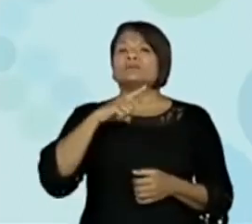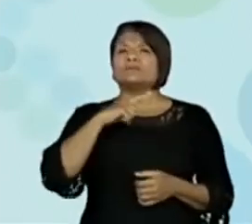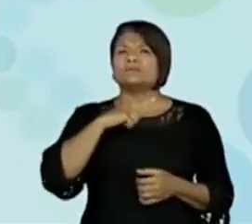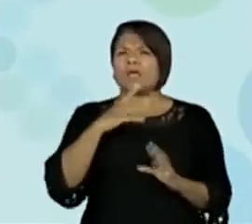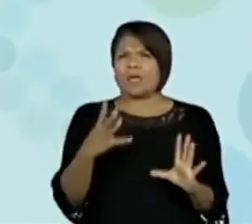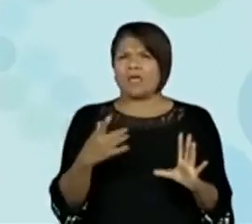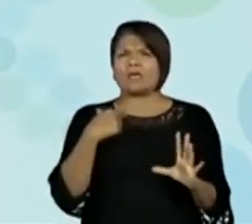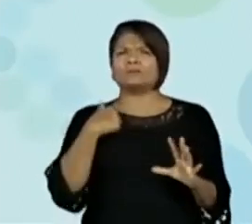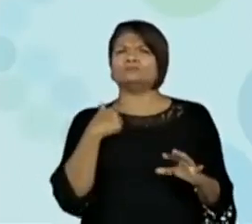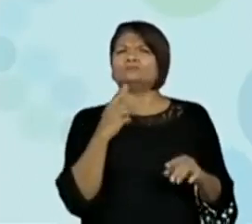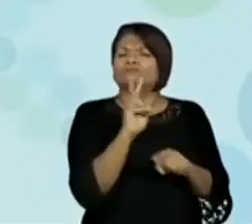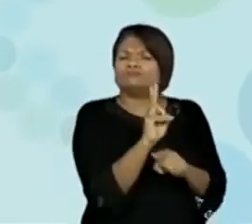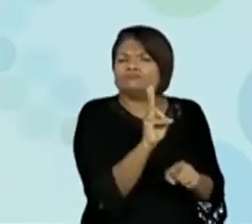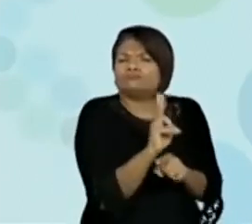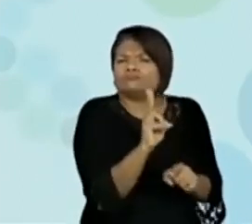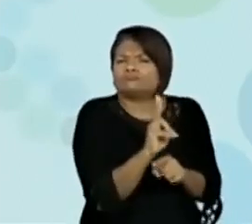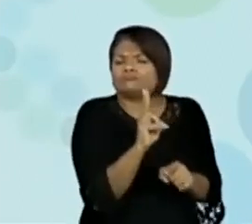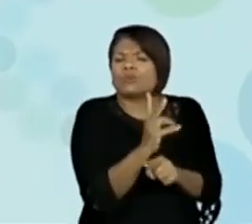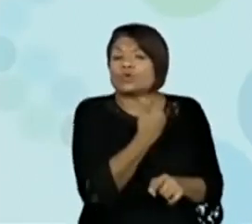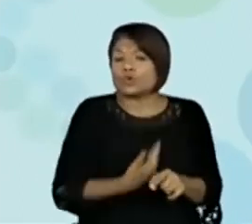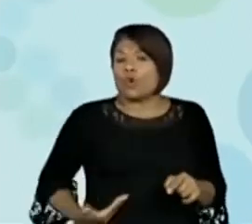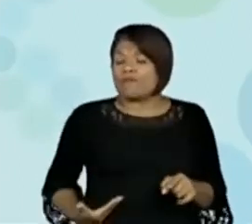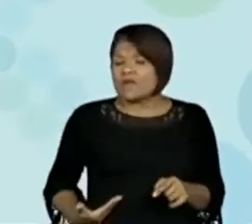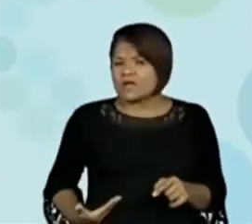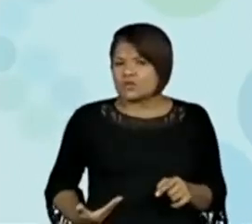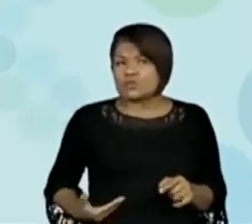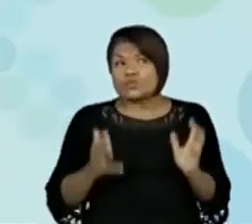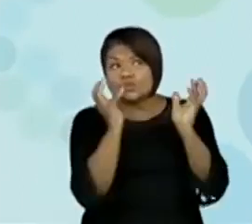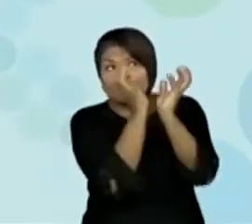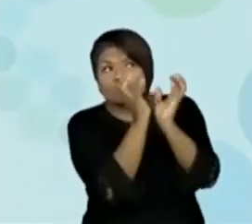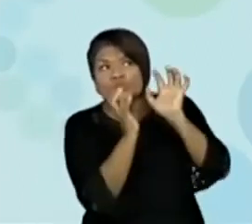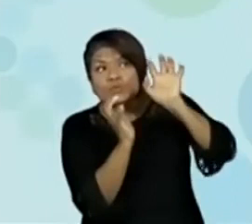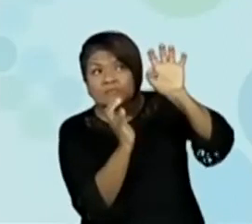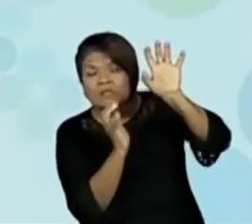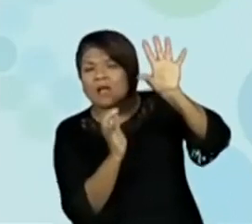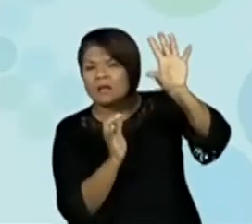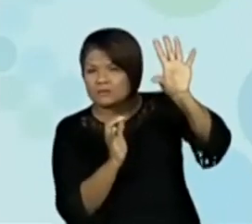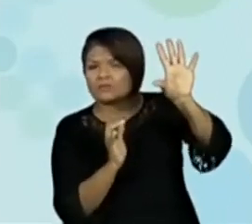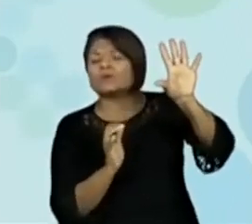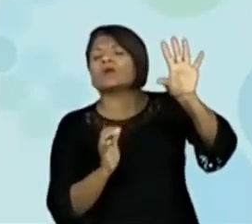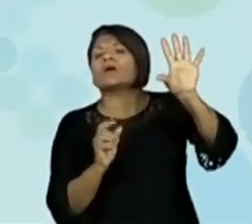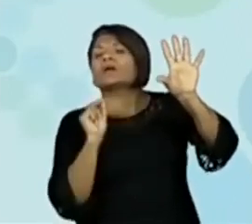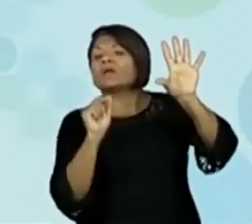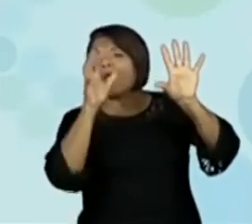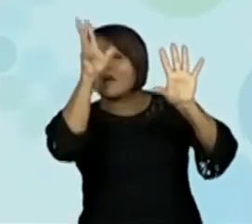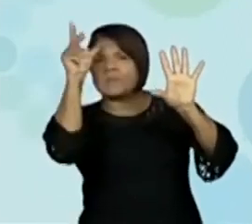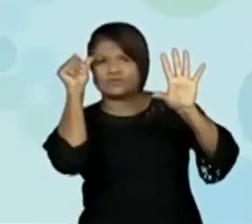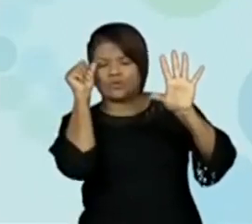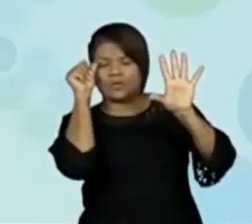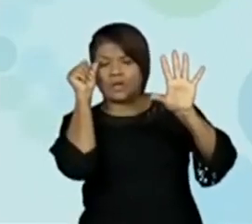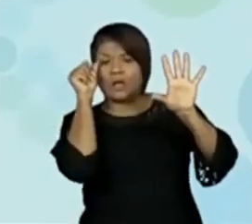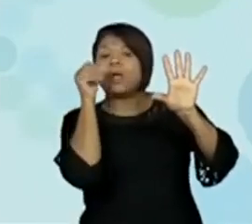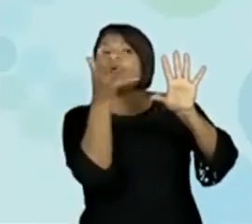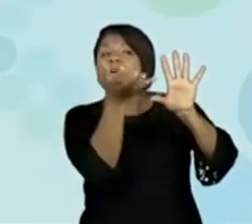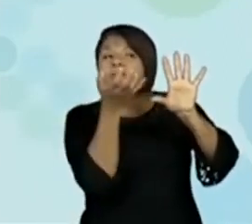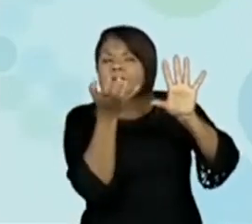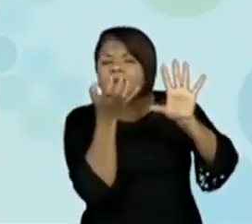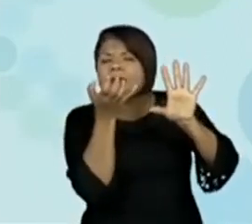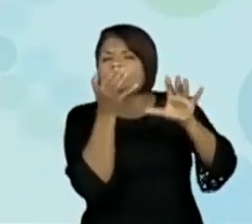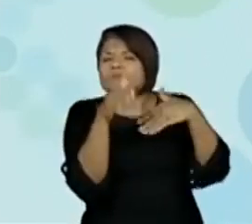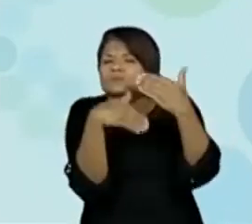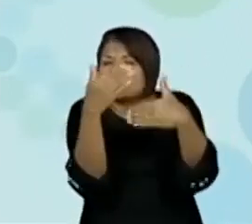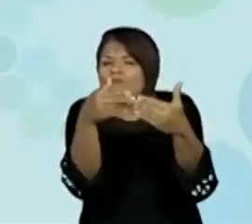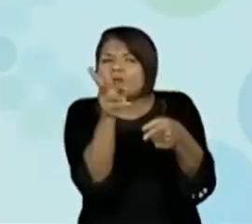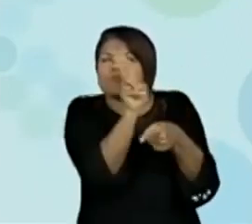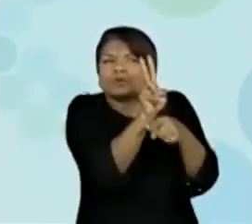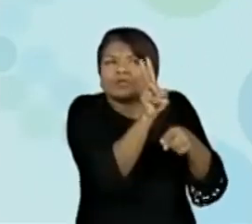do governo do estado do Amazonas, criada em 2008, com o objetivo de proteger o meio ambiente e